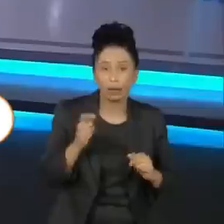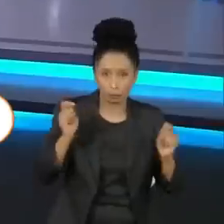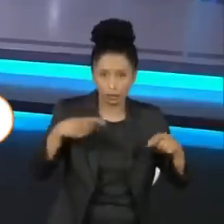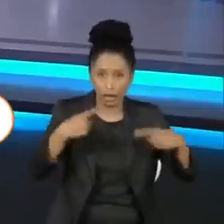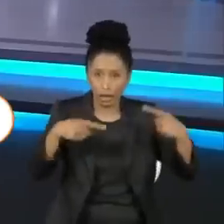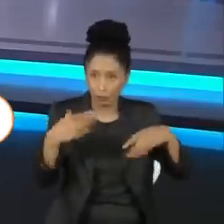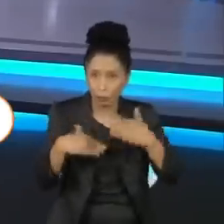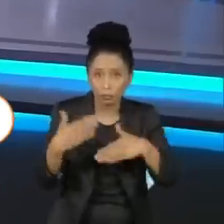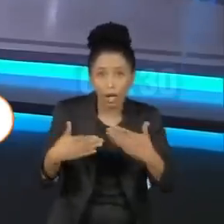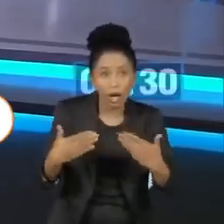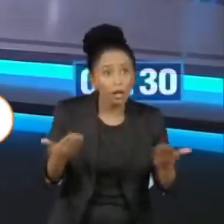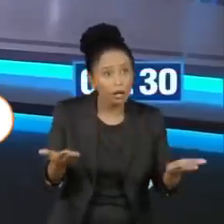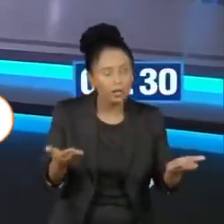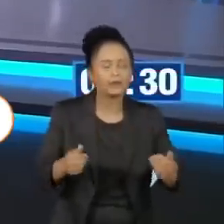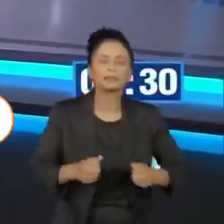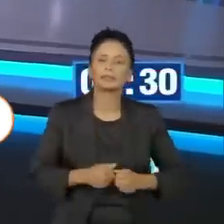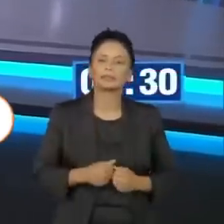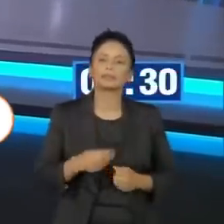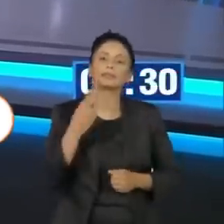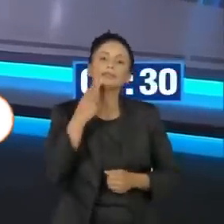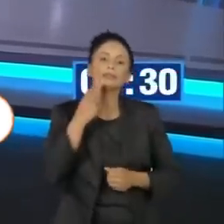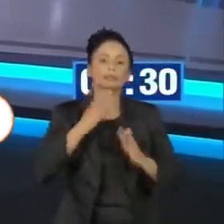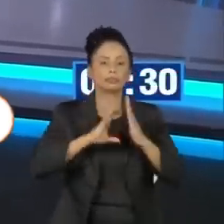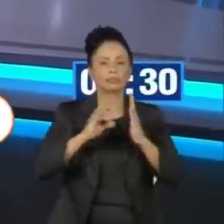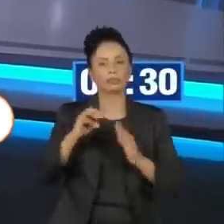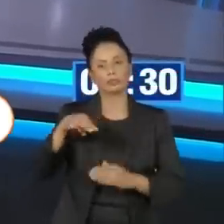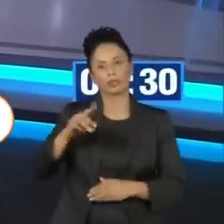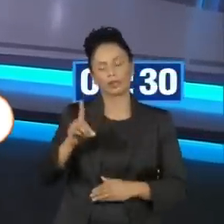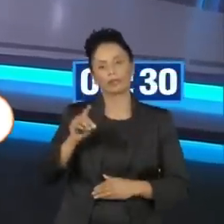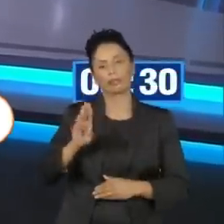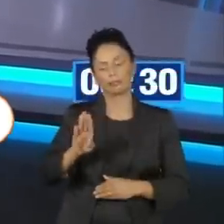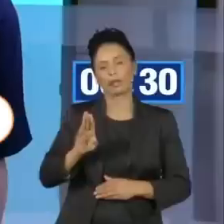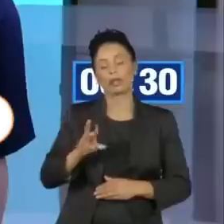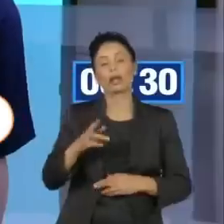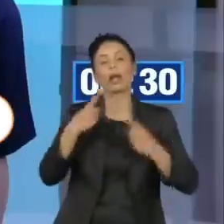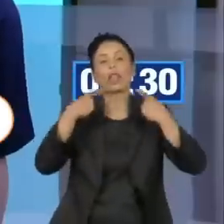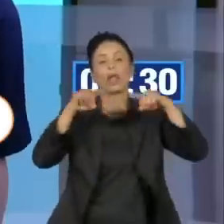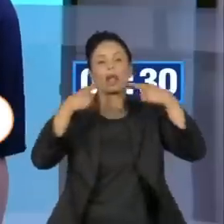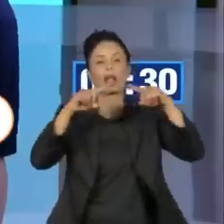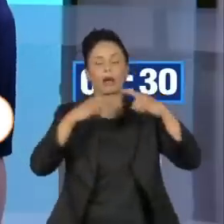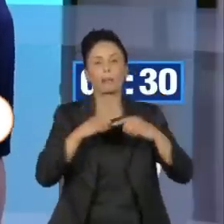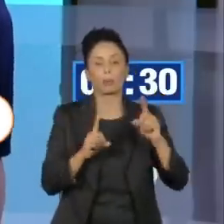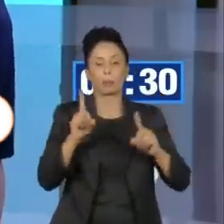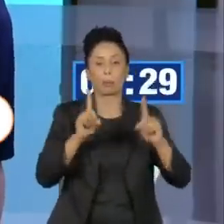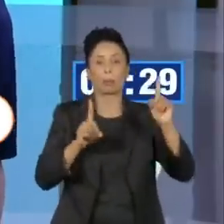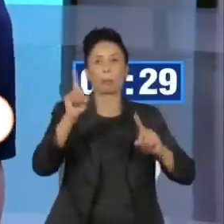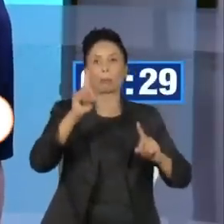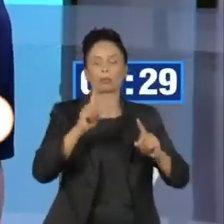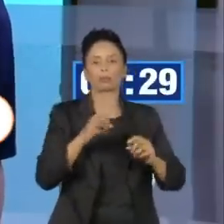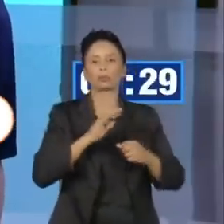ao debate simonet do MDB reclamou do baixo nível dos candidatos